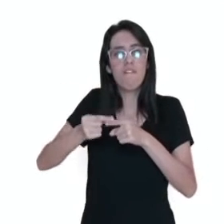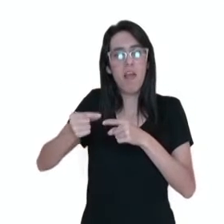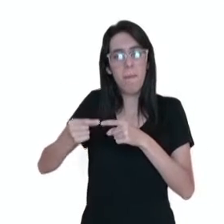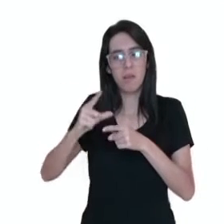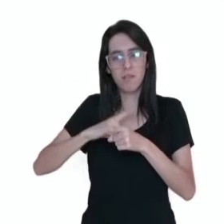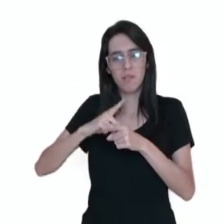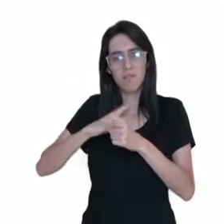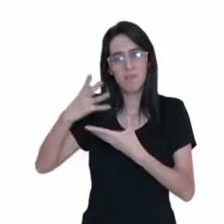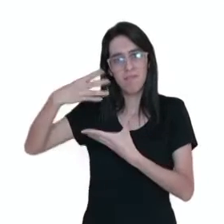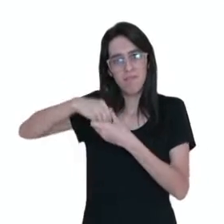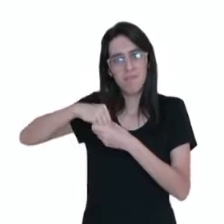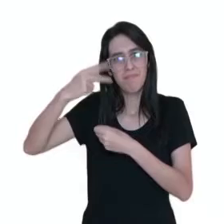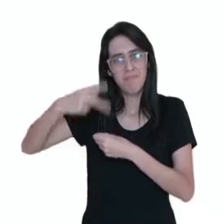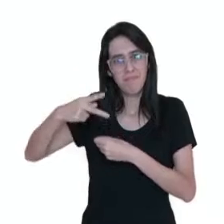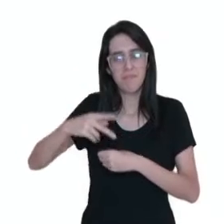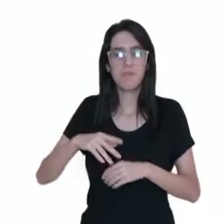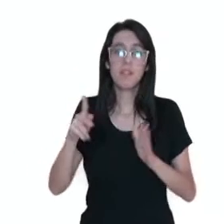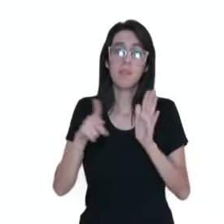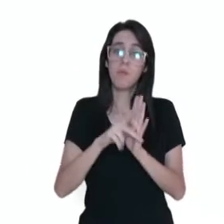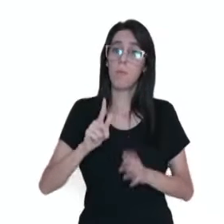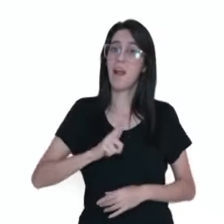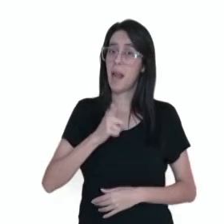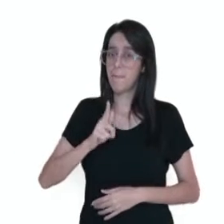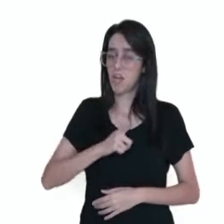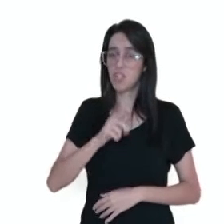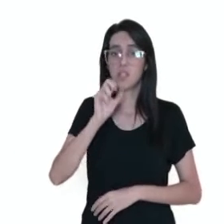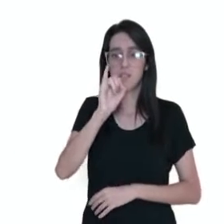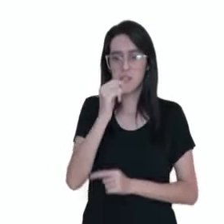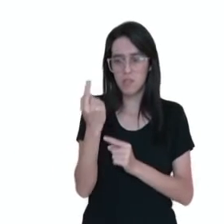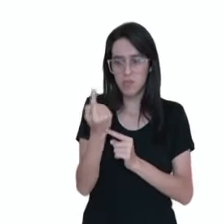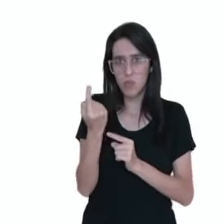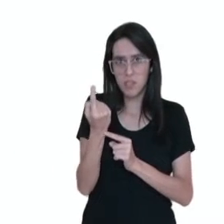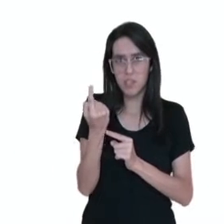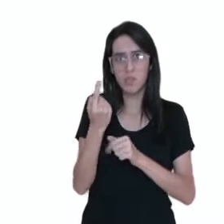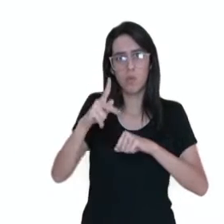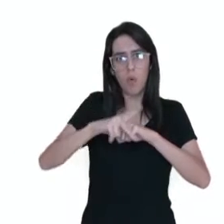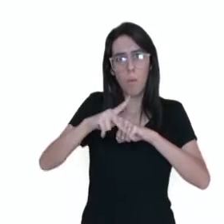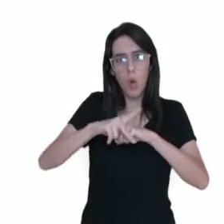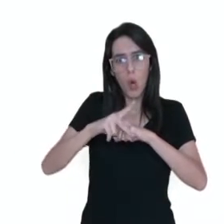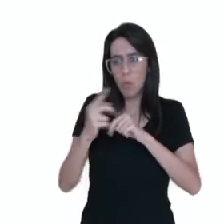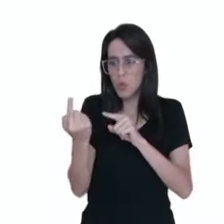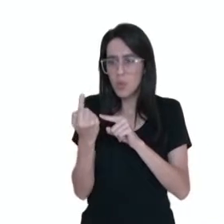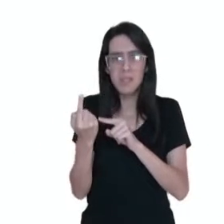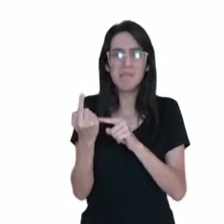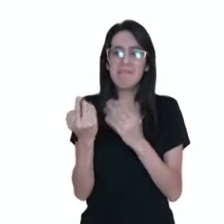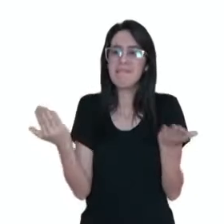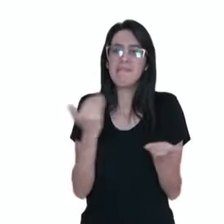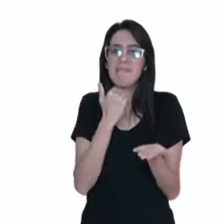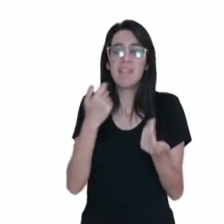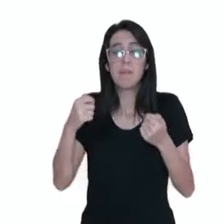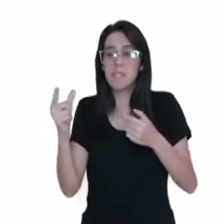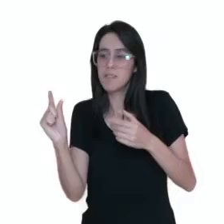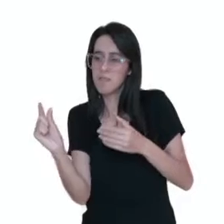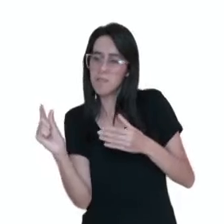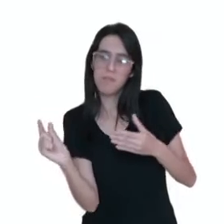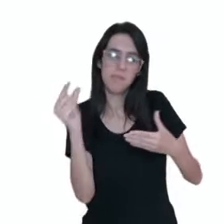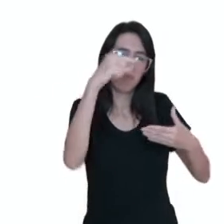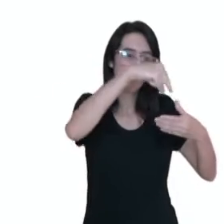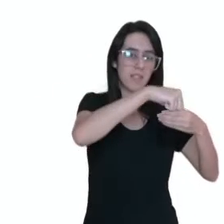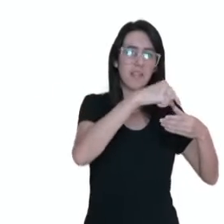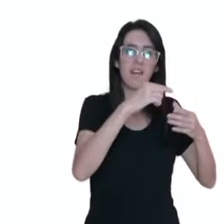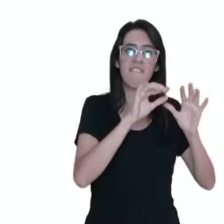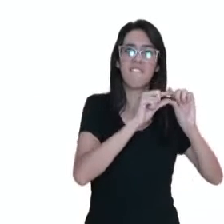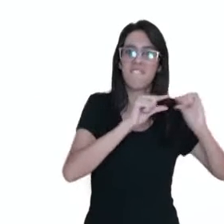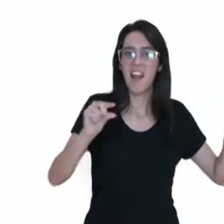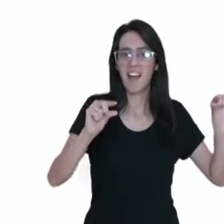relacionados à gramática. Sozinho, o pronome relativo, ele não tem sentido, ele tem que estar inserido numa frase para